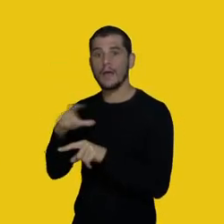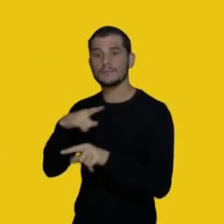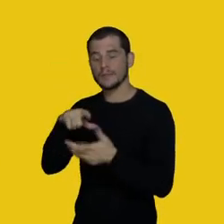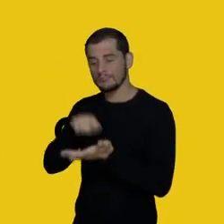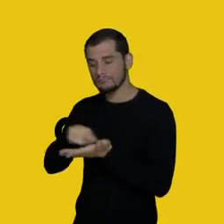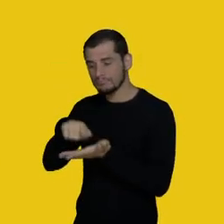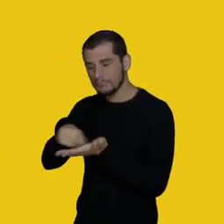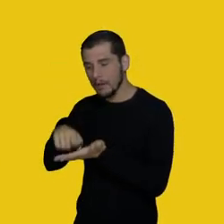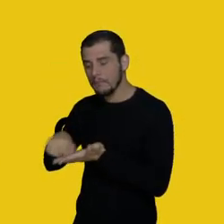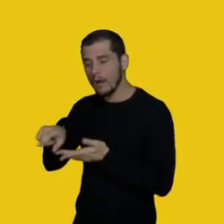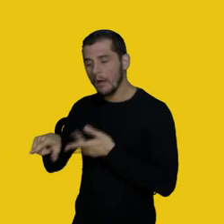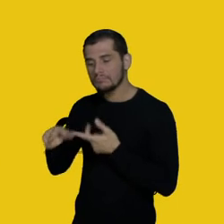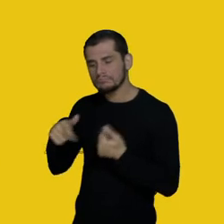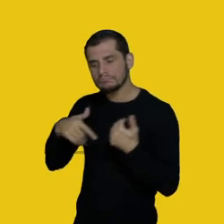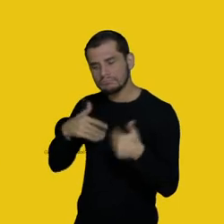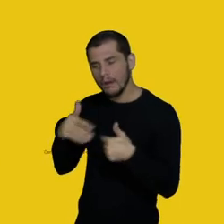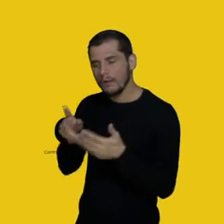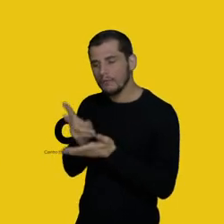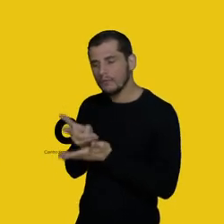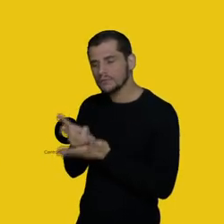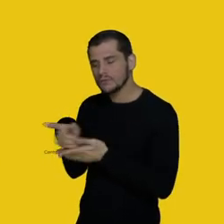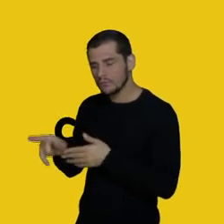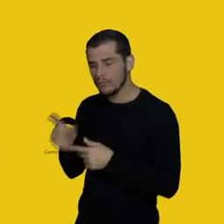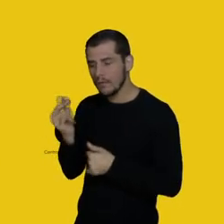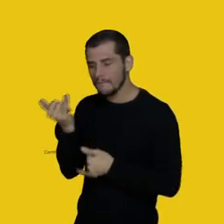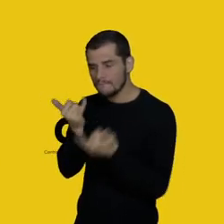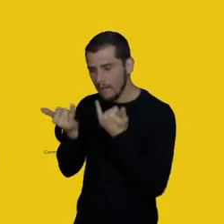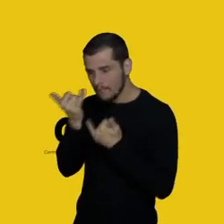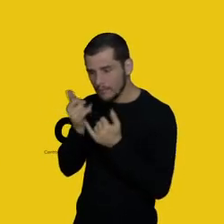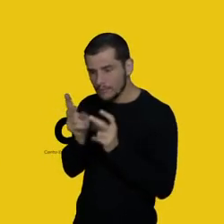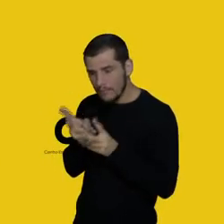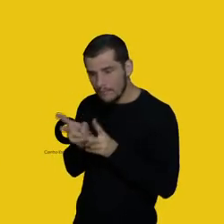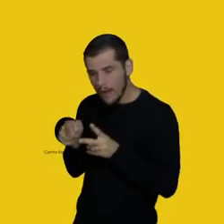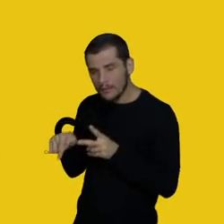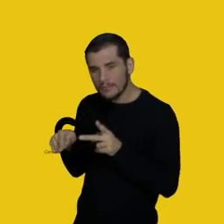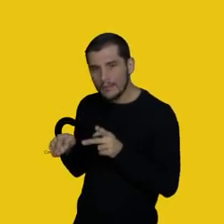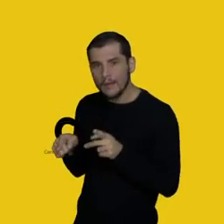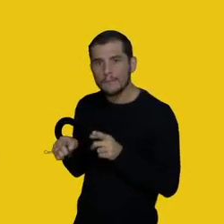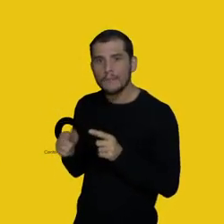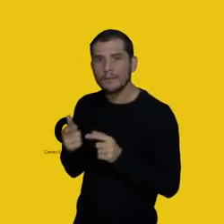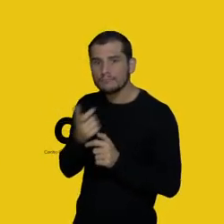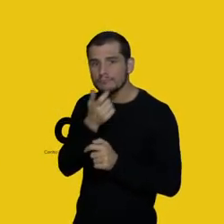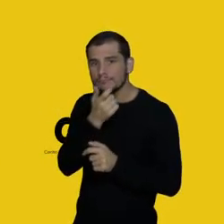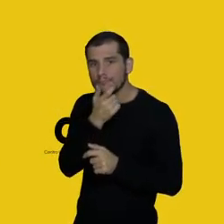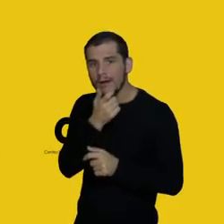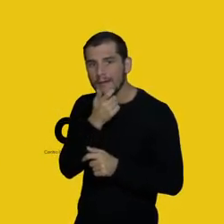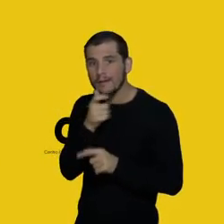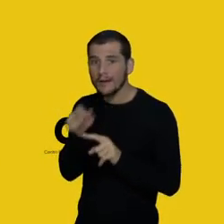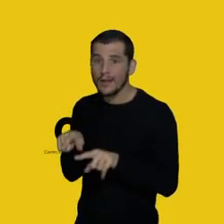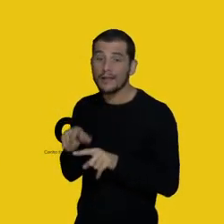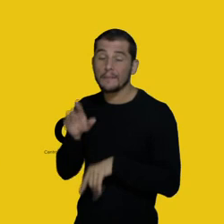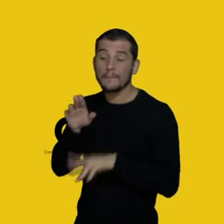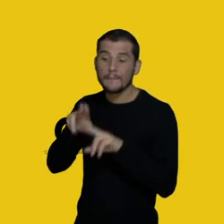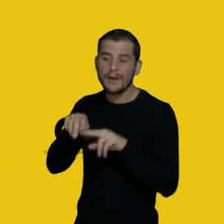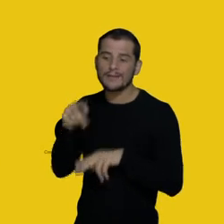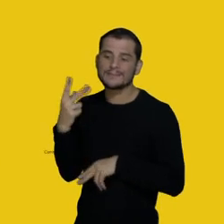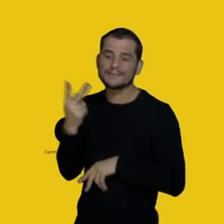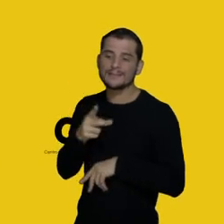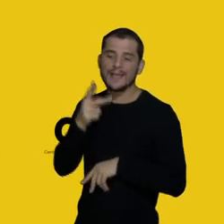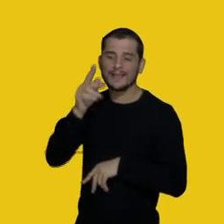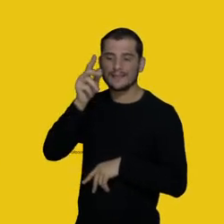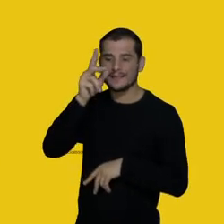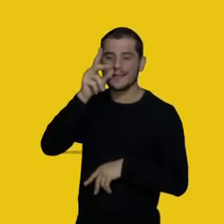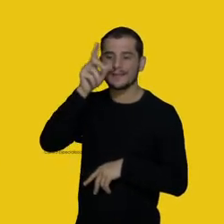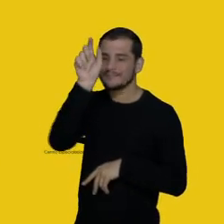mesma informação eu falei você esqueceu que ela pode né a memória dela como que é o foco dela porque ela sabia